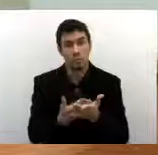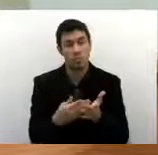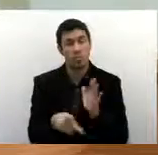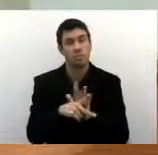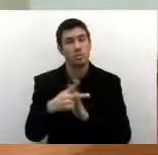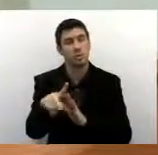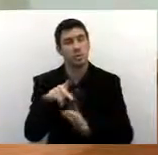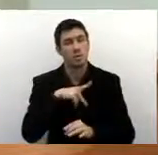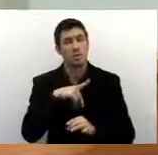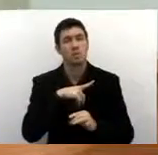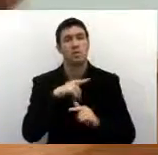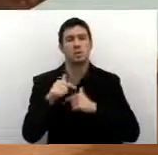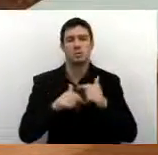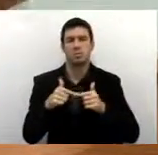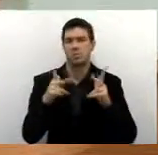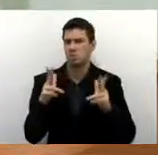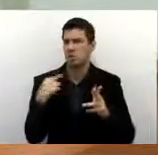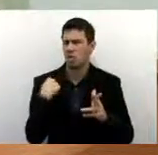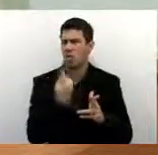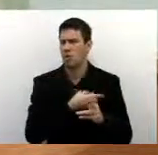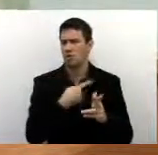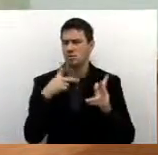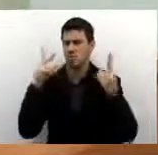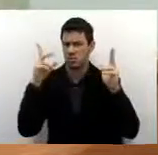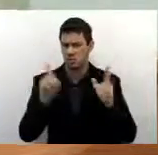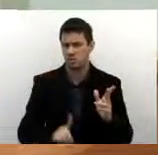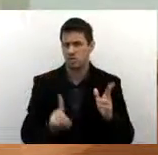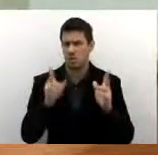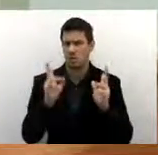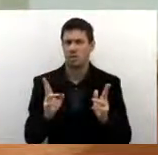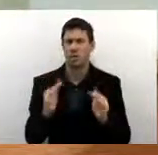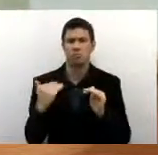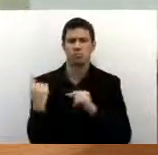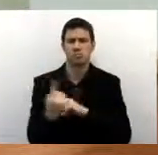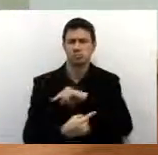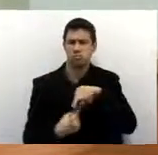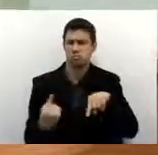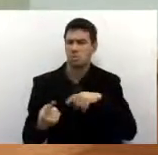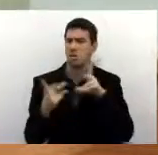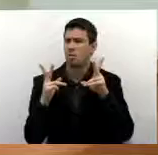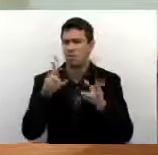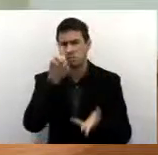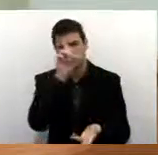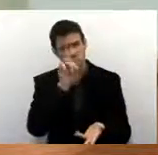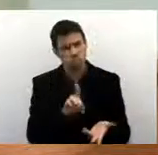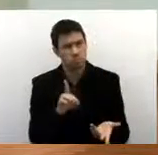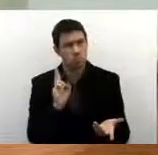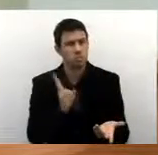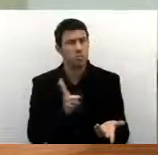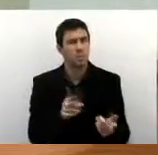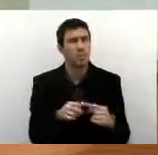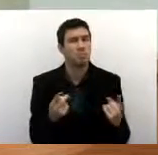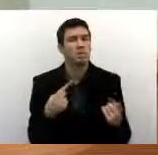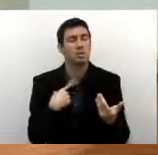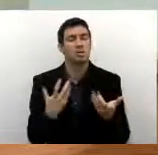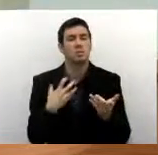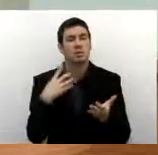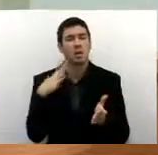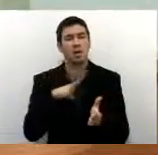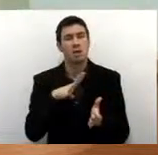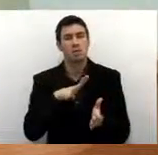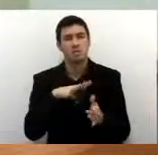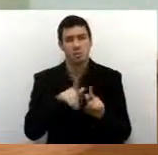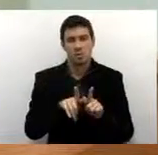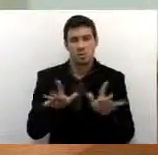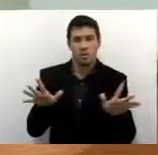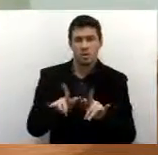porque aqui todo mundo tem o mesmo direito, independente de um mandato, ou dois mandatos, três mandatos. Todos têm o mesmo direito, nós somos vereadores da cidade de Guarulhos e aqui